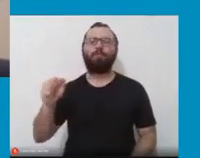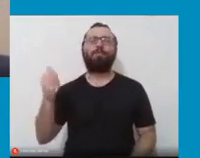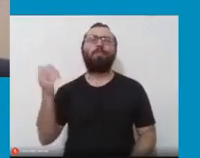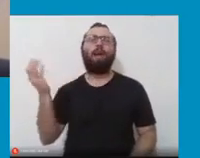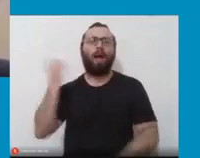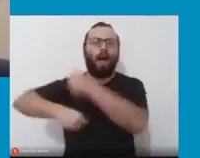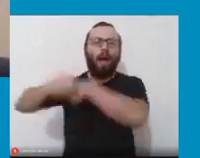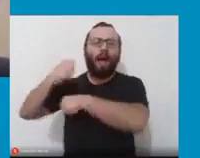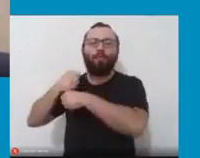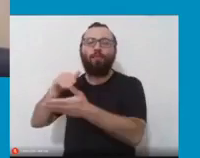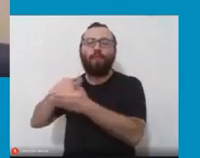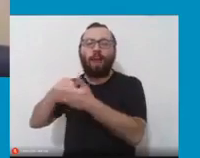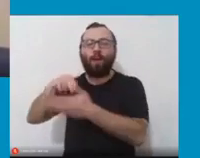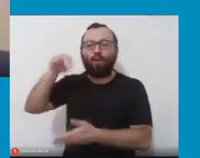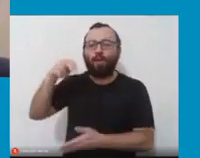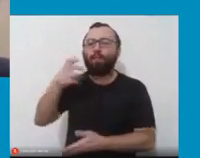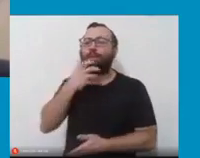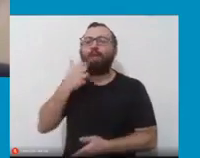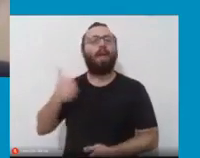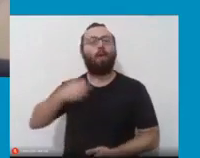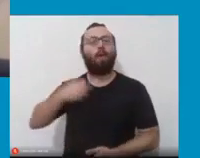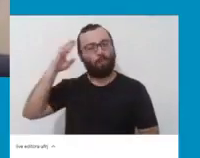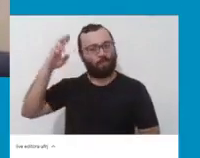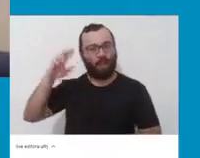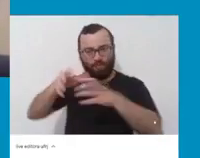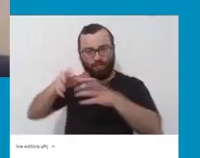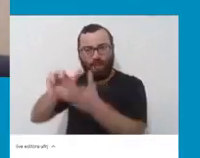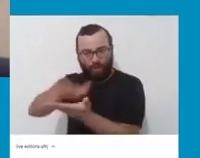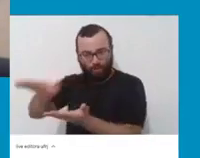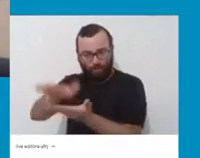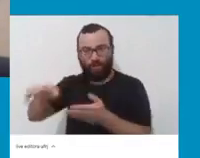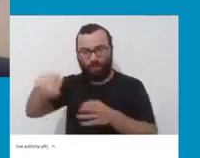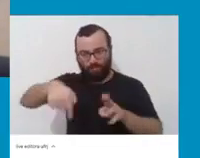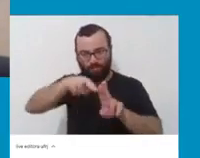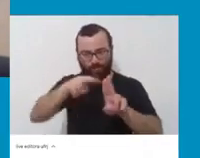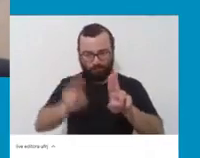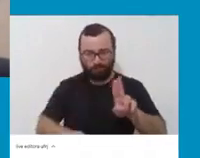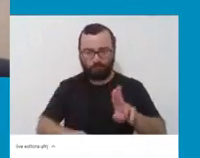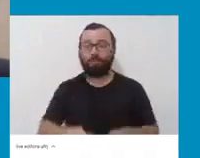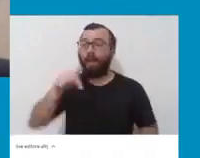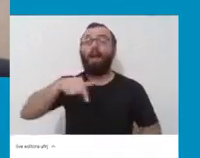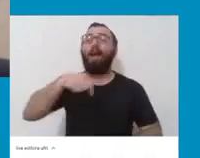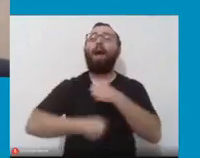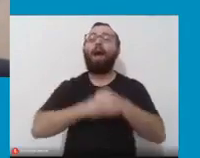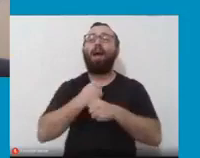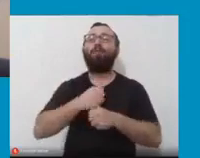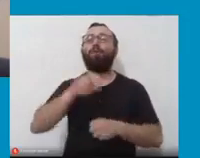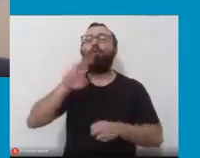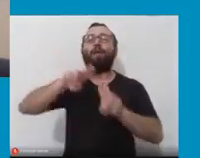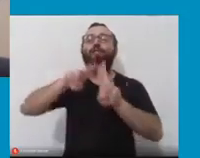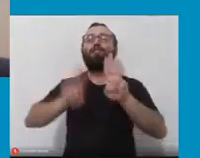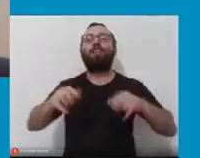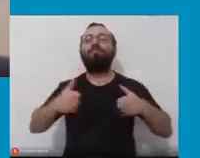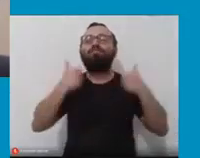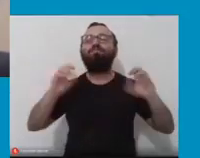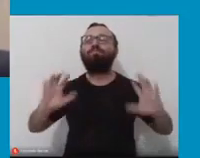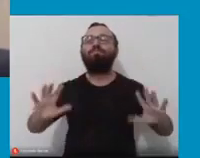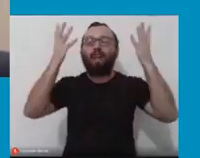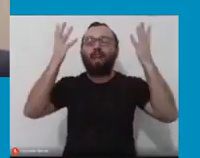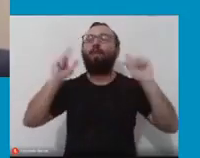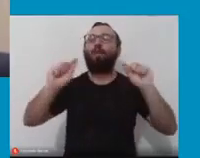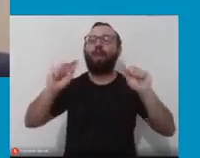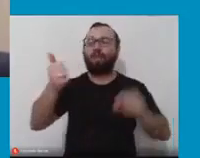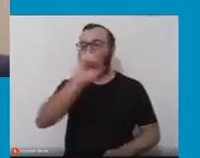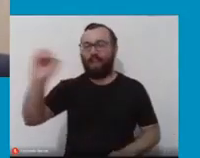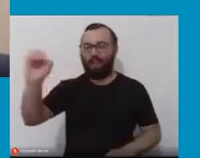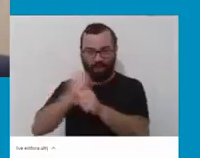passado, editora da UFRJ. E nesse ano, a UFRJ está comemorando 100 anos. E no